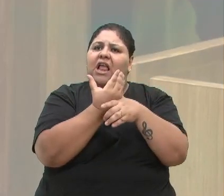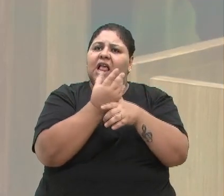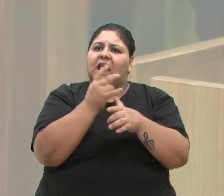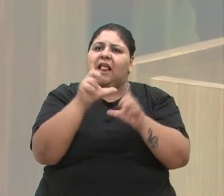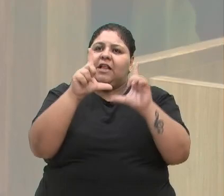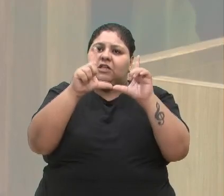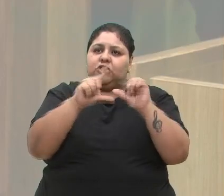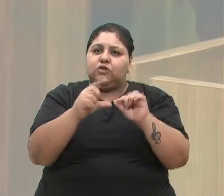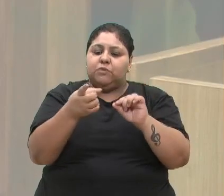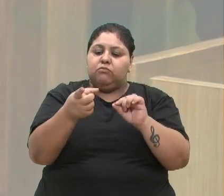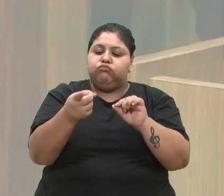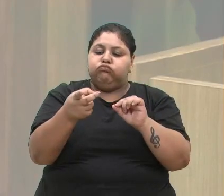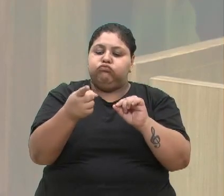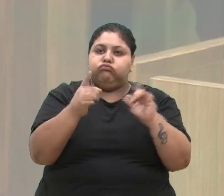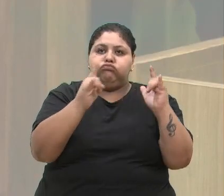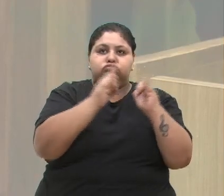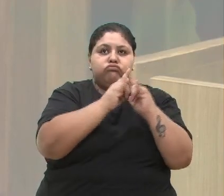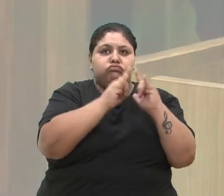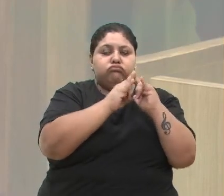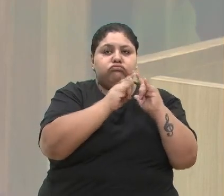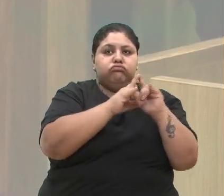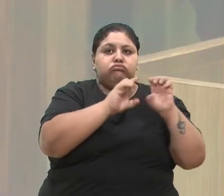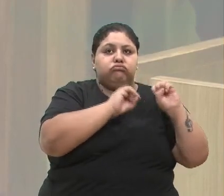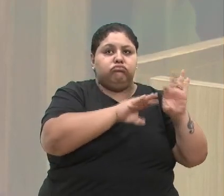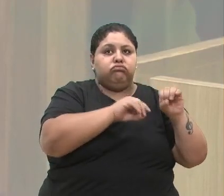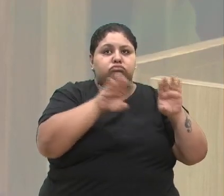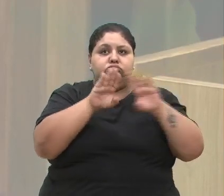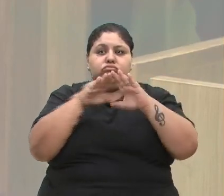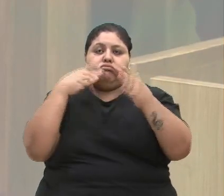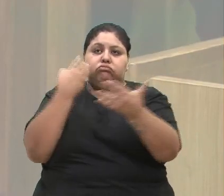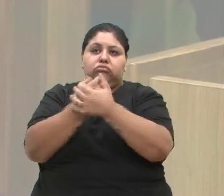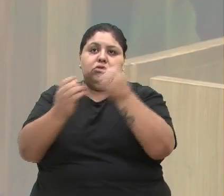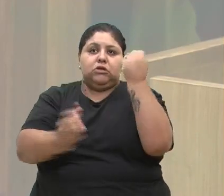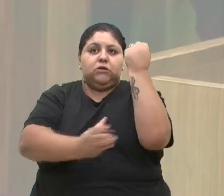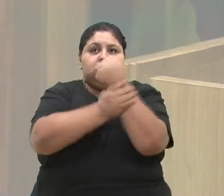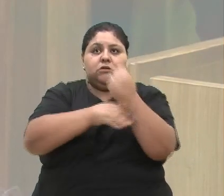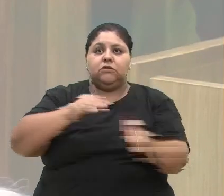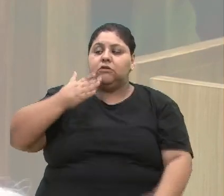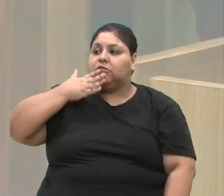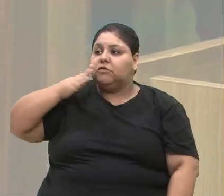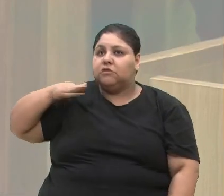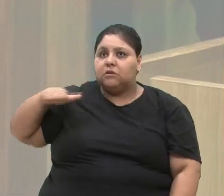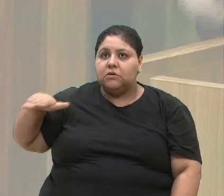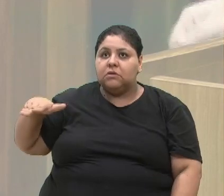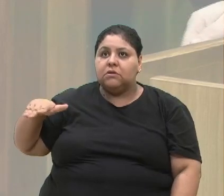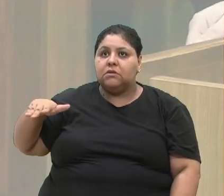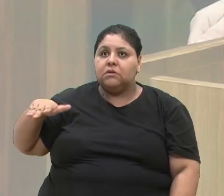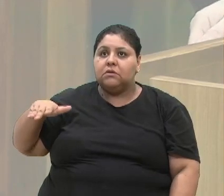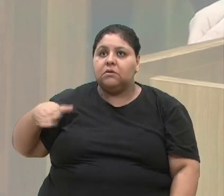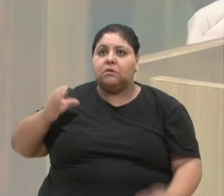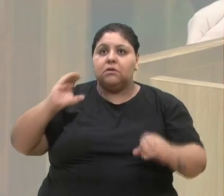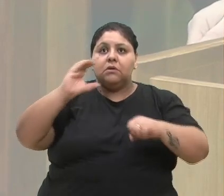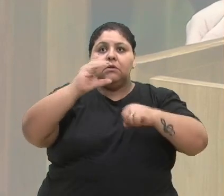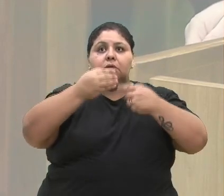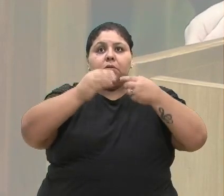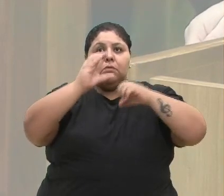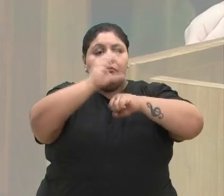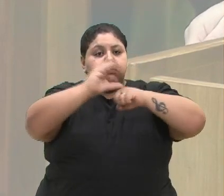na frente de instituições de ensino, escolas para a segurança das crianças, dá pela incondicionalidade nesta casa.